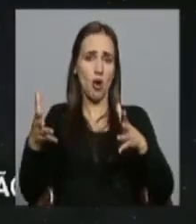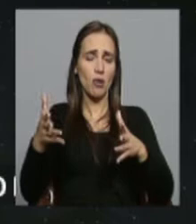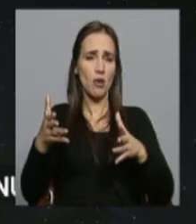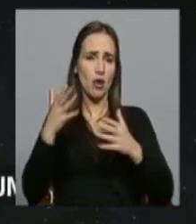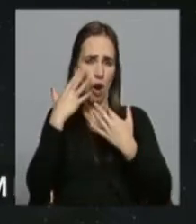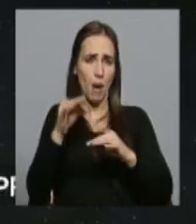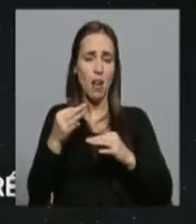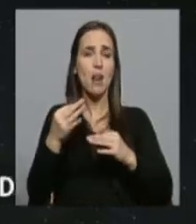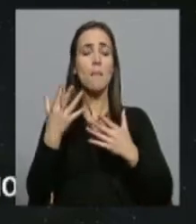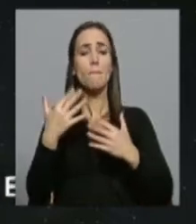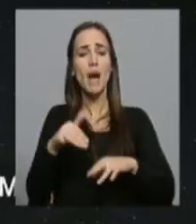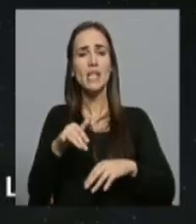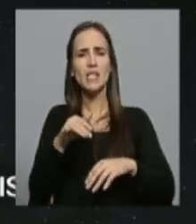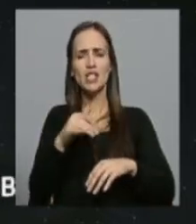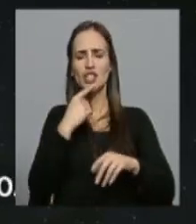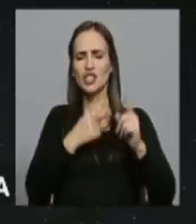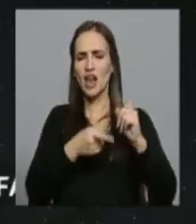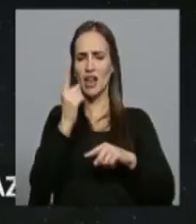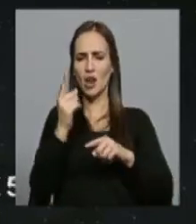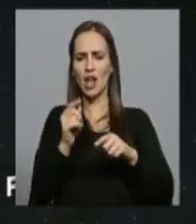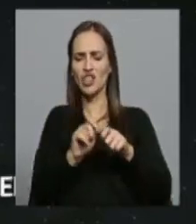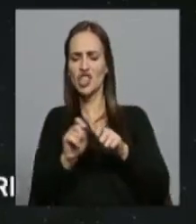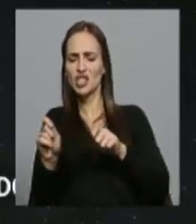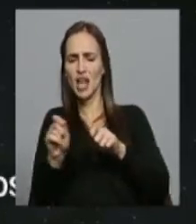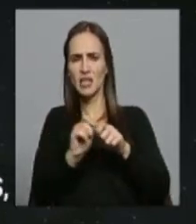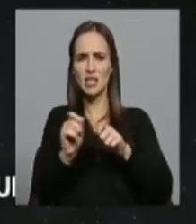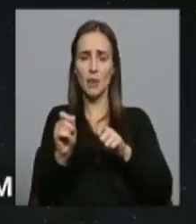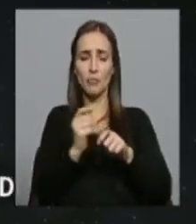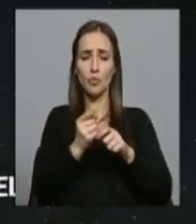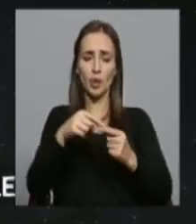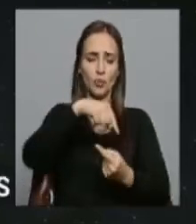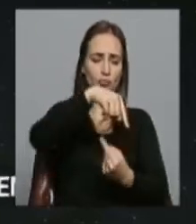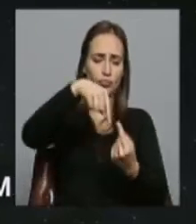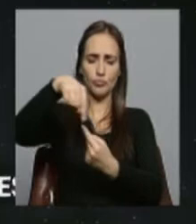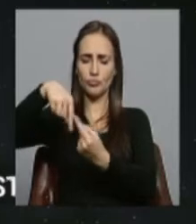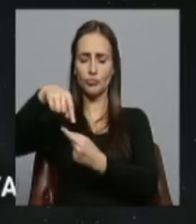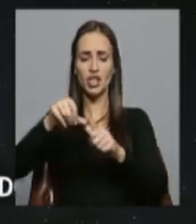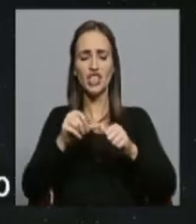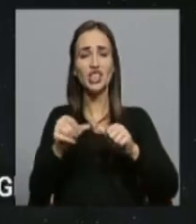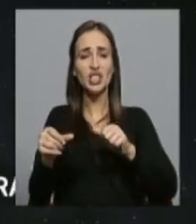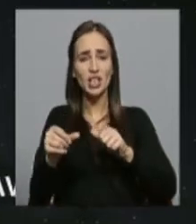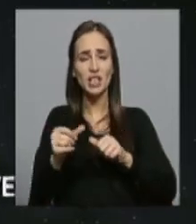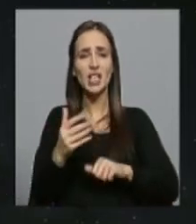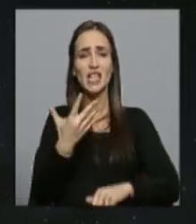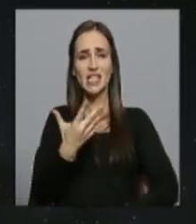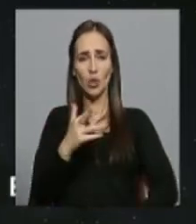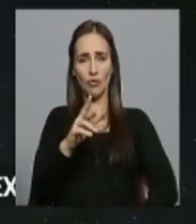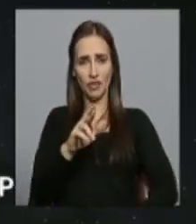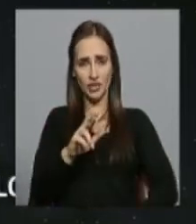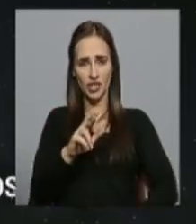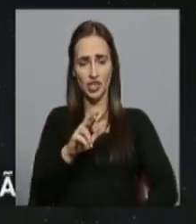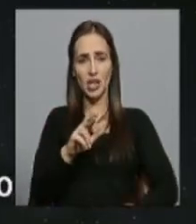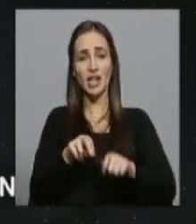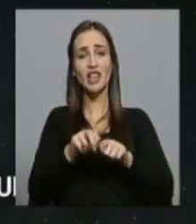é a distância a que elas orbitam uma da outra. É que elas orbitam a uma distância de cerca de 5 vezes a distância